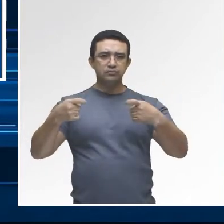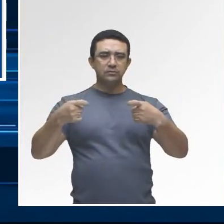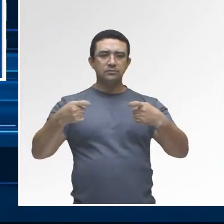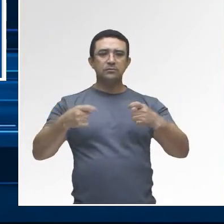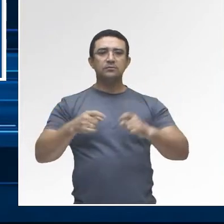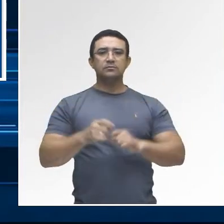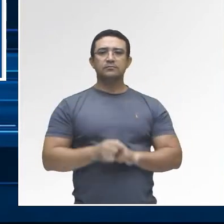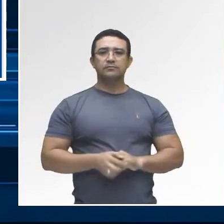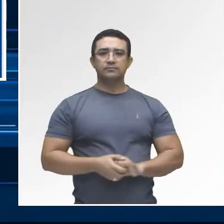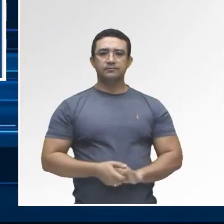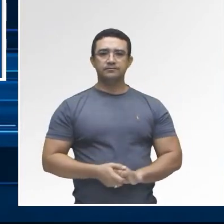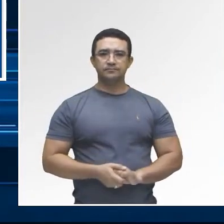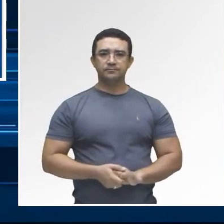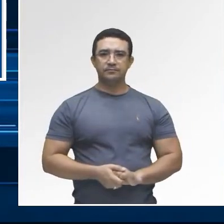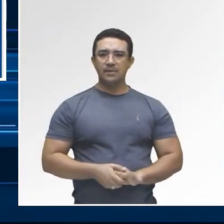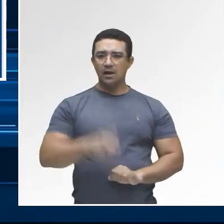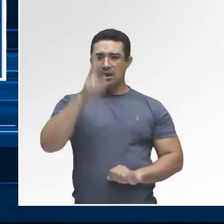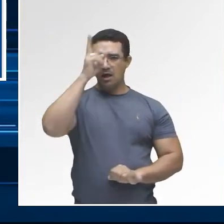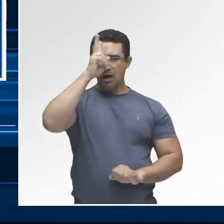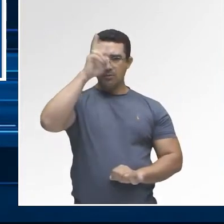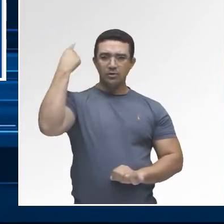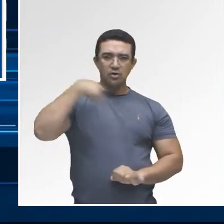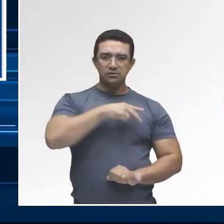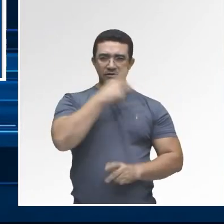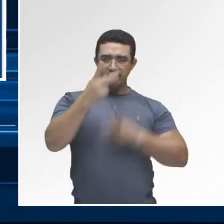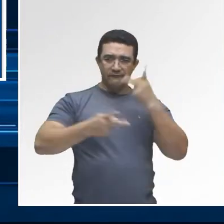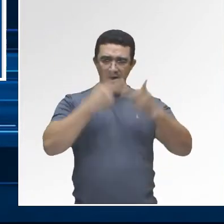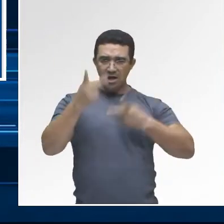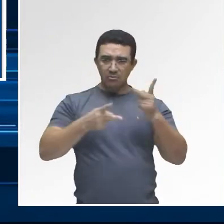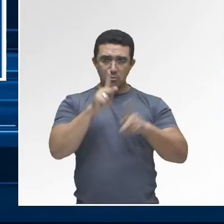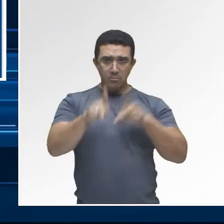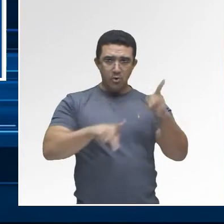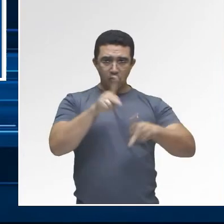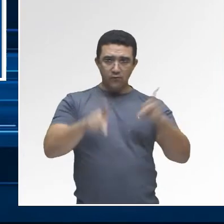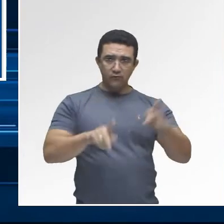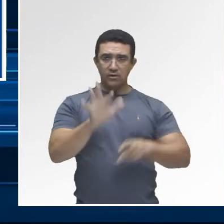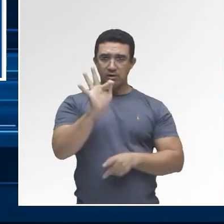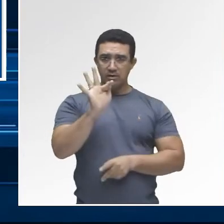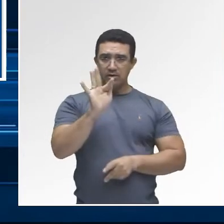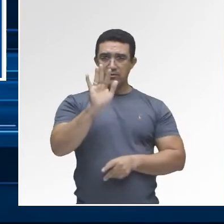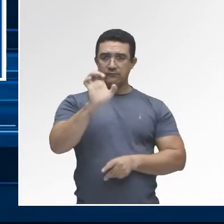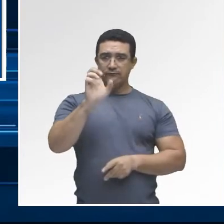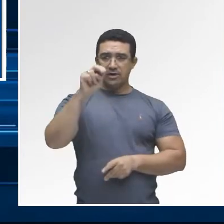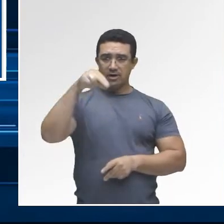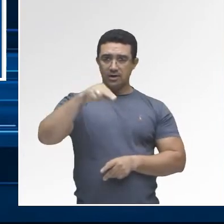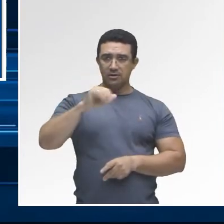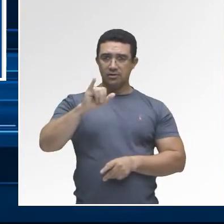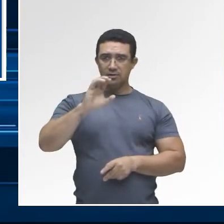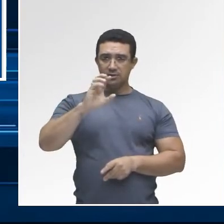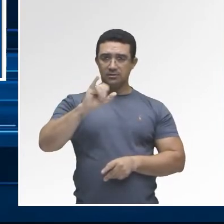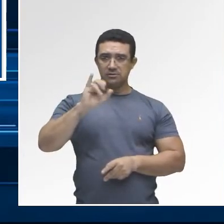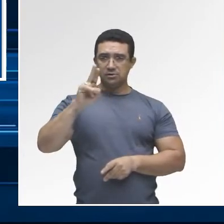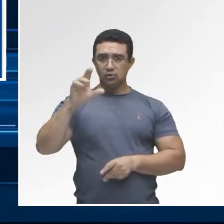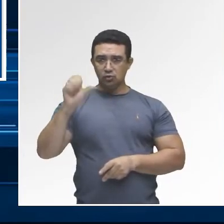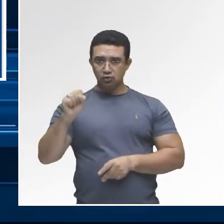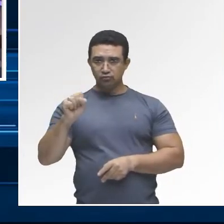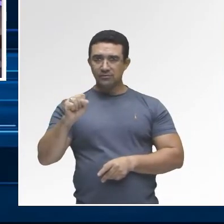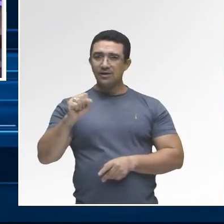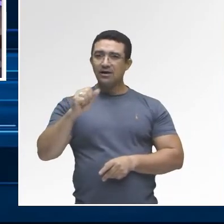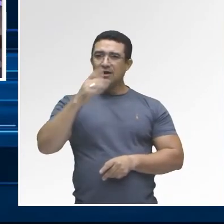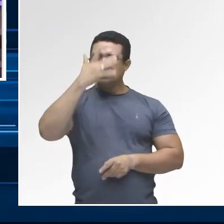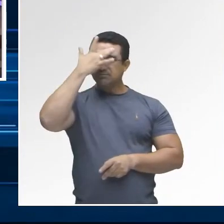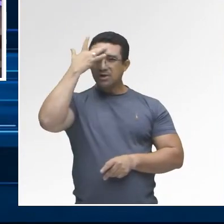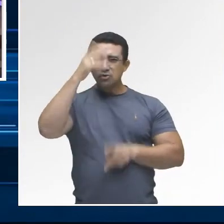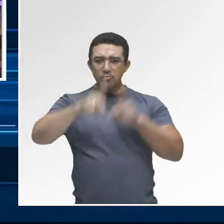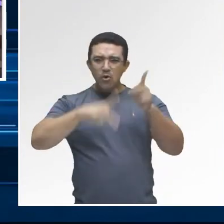bem. Lembra que a gente falou dos fenícios? Lembram sim, os pais do alfabeto, os caras que se destacaram ali